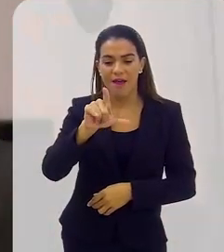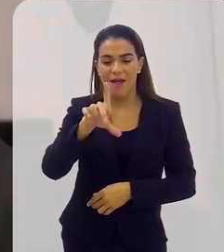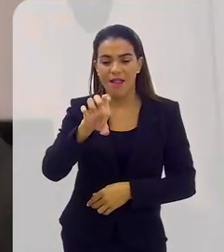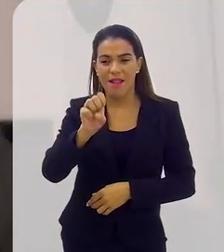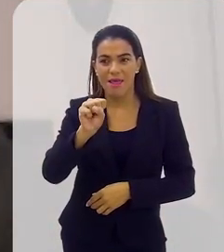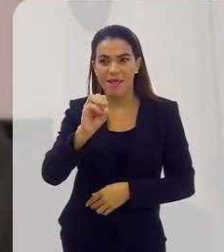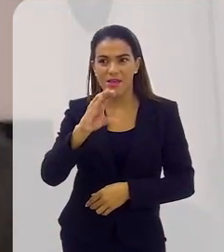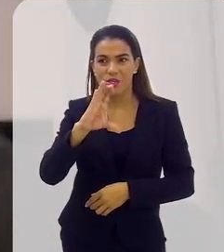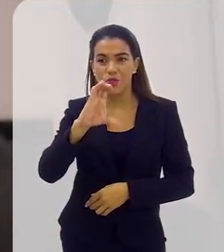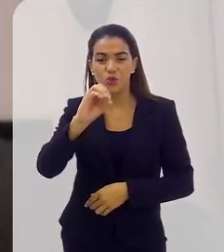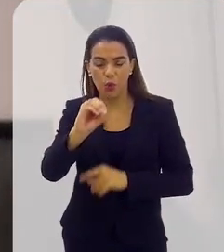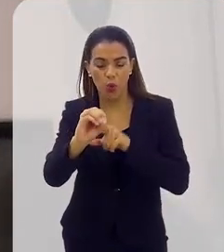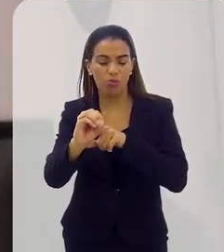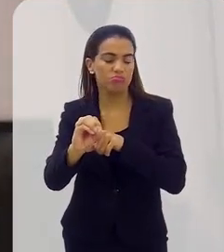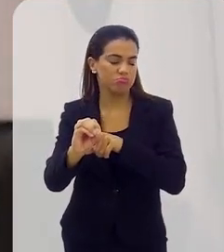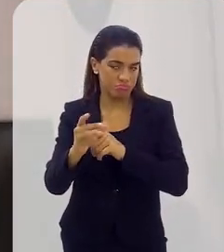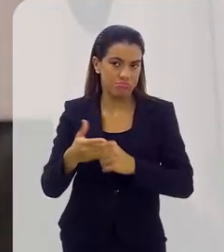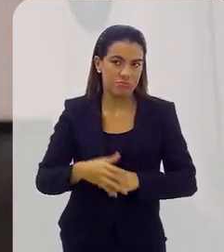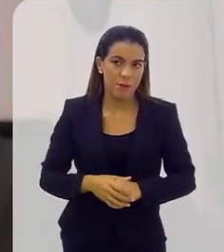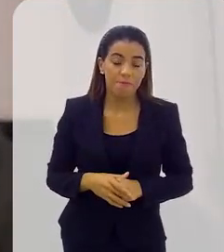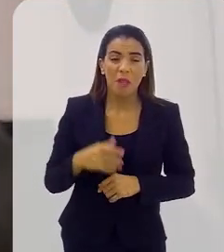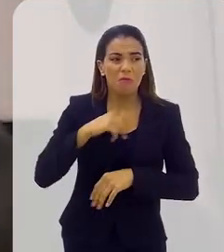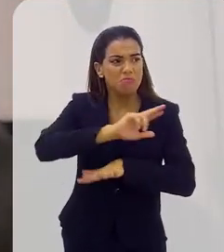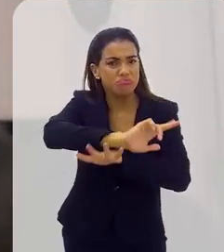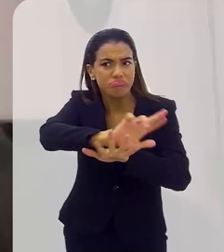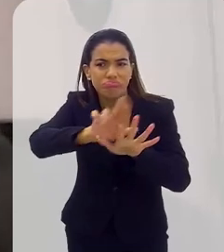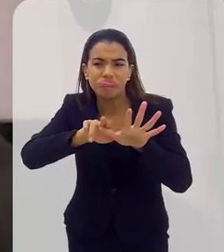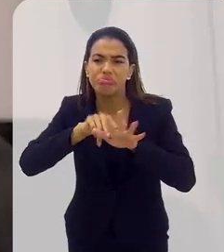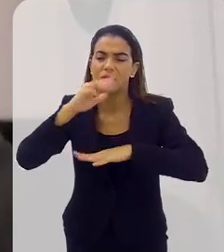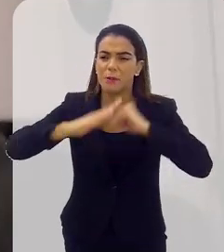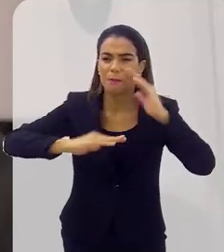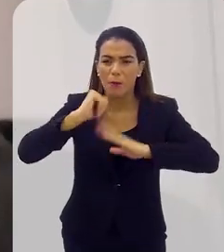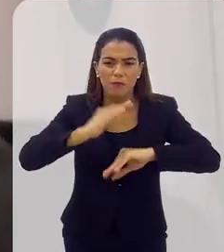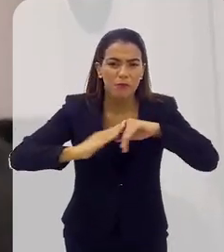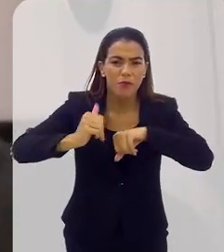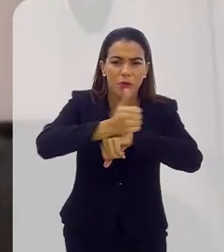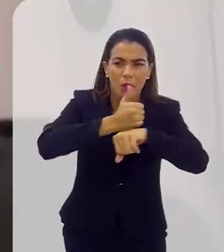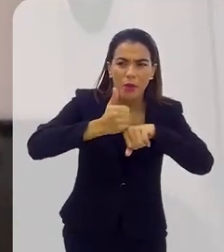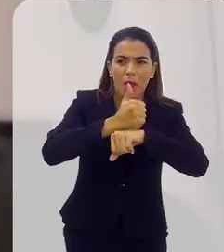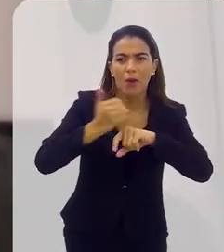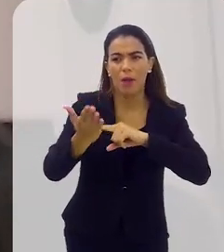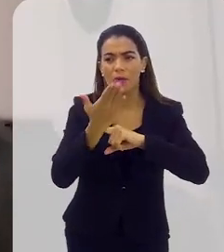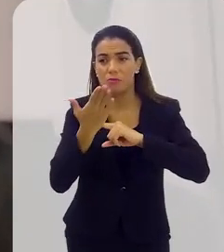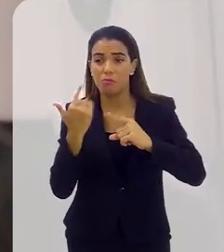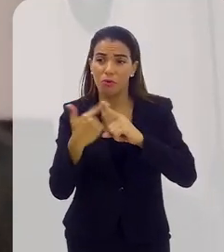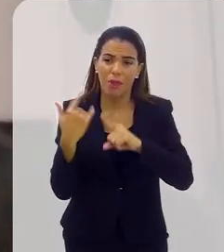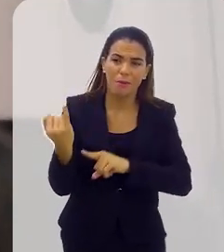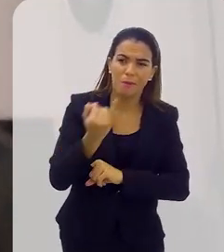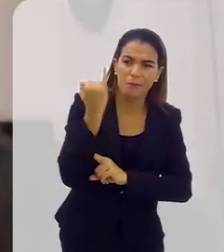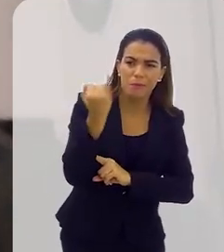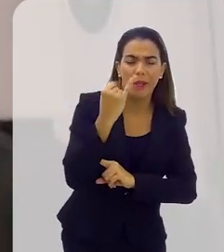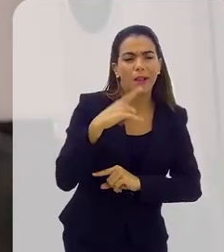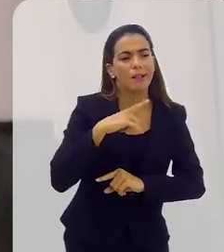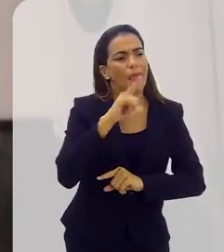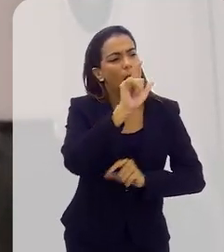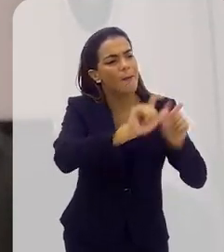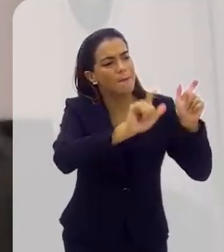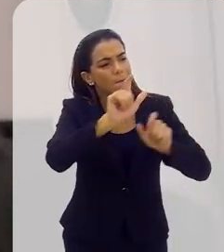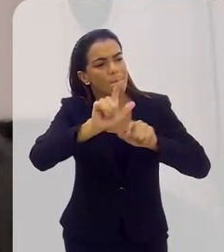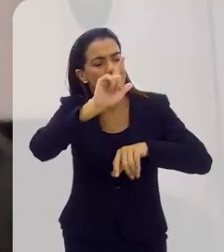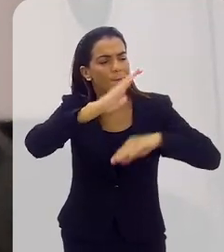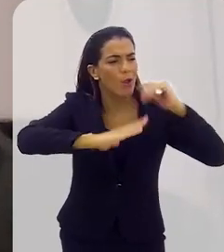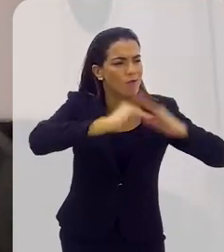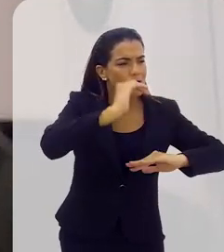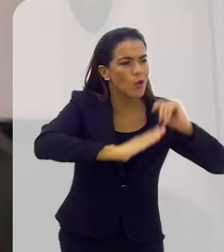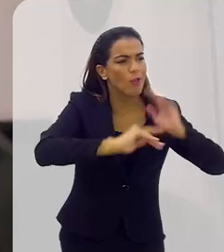hoje em dia ele é um diretor de arte, que ele administra uma série de profissionais que nos ajuda, porque é importante. Eu tenho figurinistas,